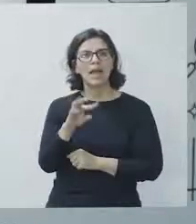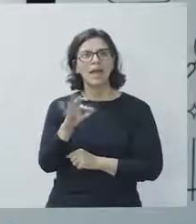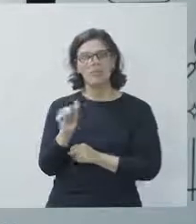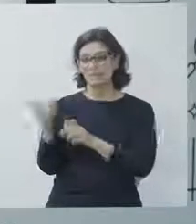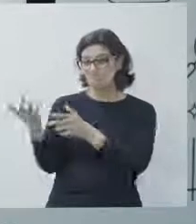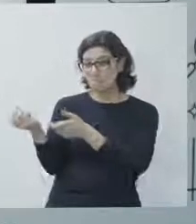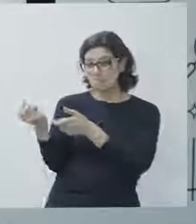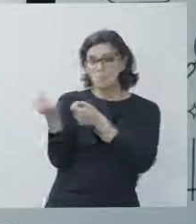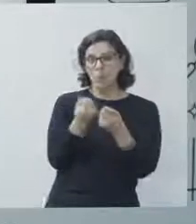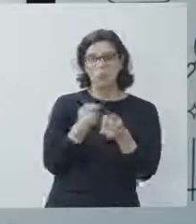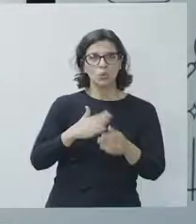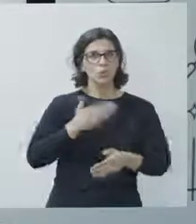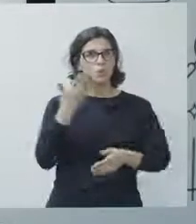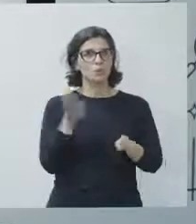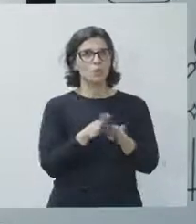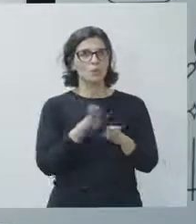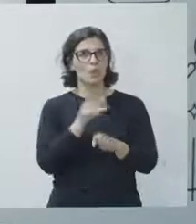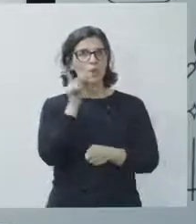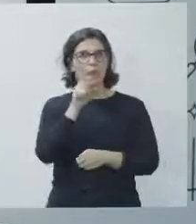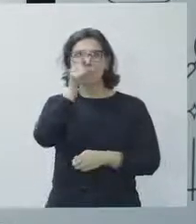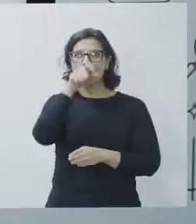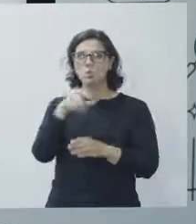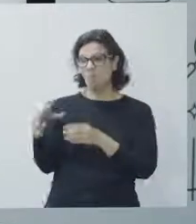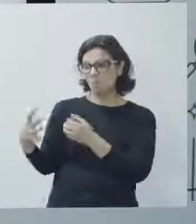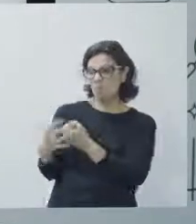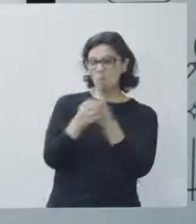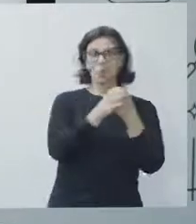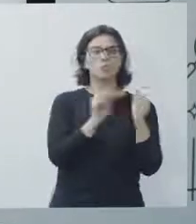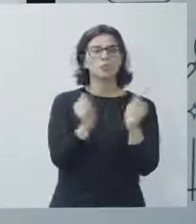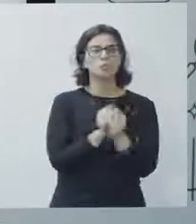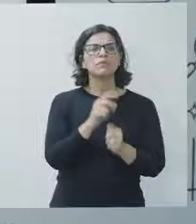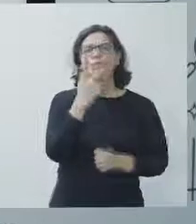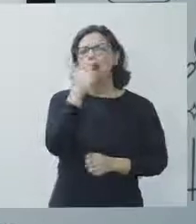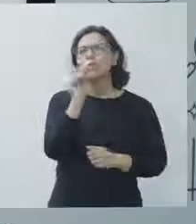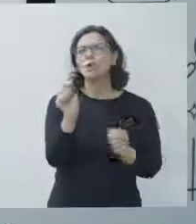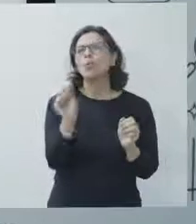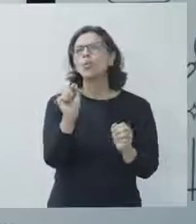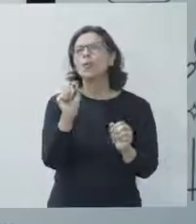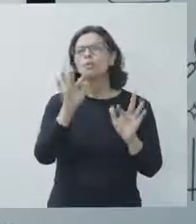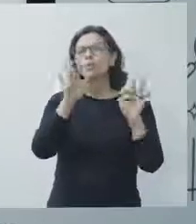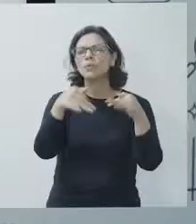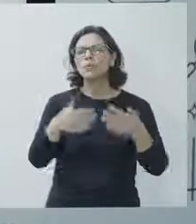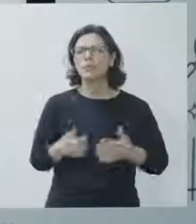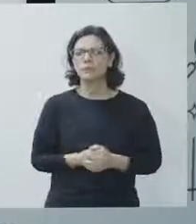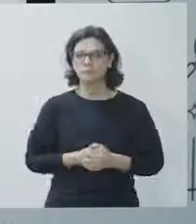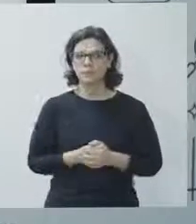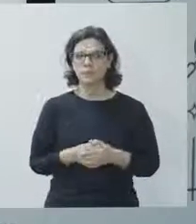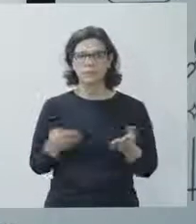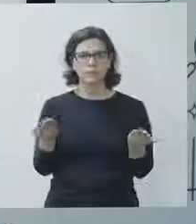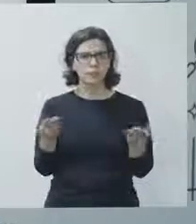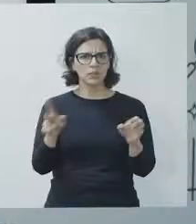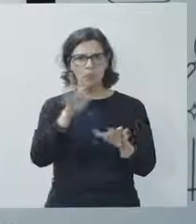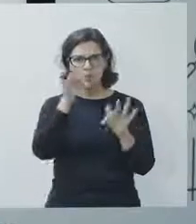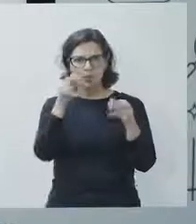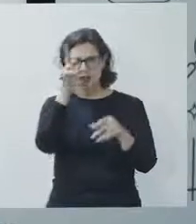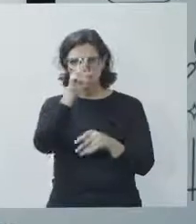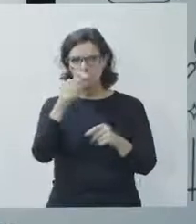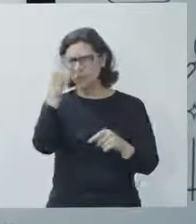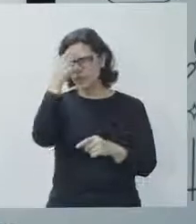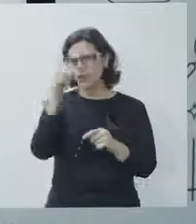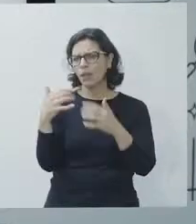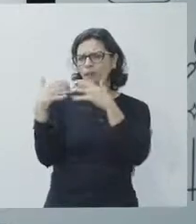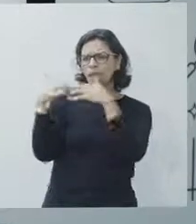por acaso, porque foi a bruxa que pegou ele. O que você achou do final, né, desse final da história e